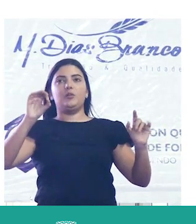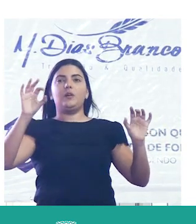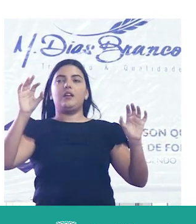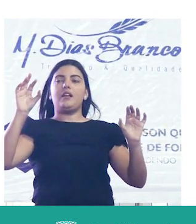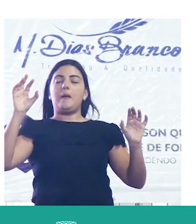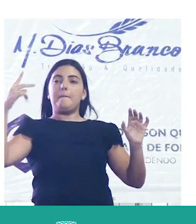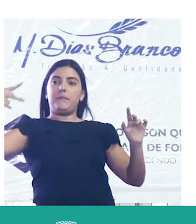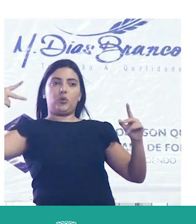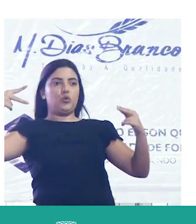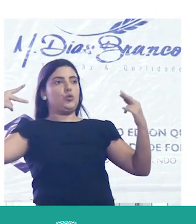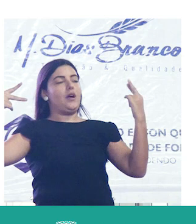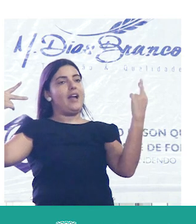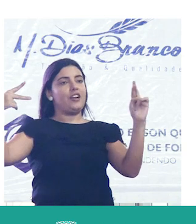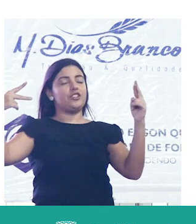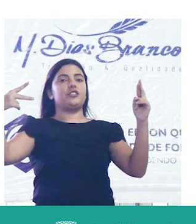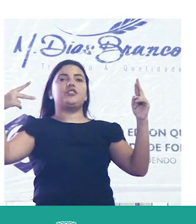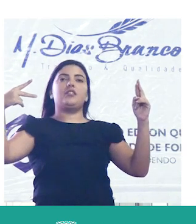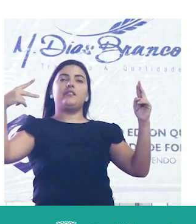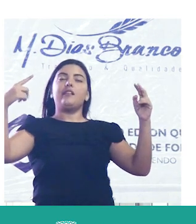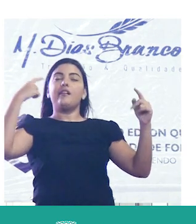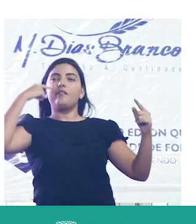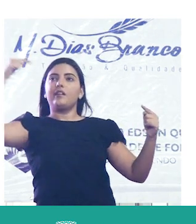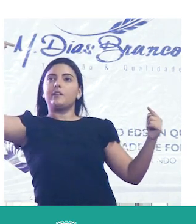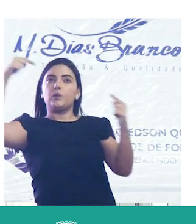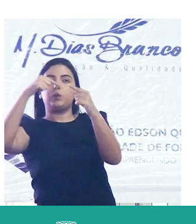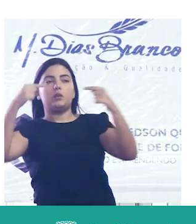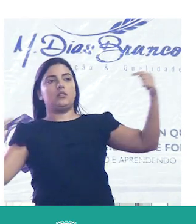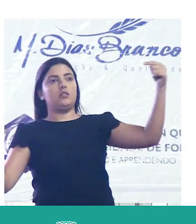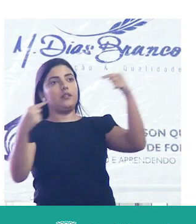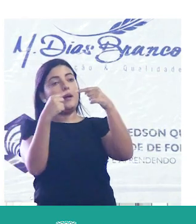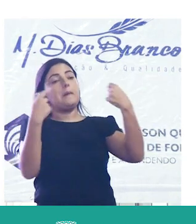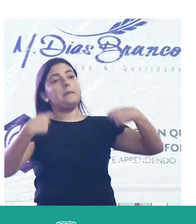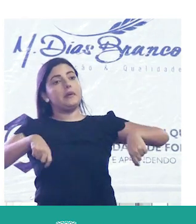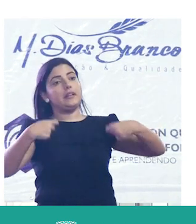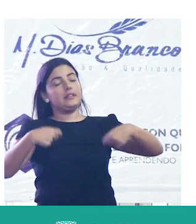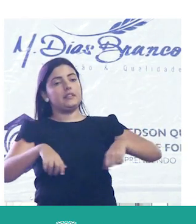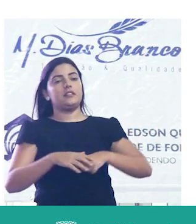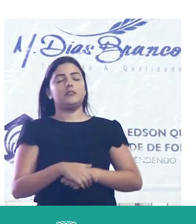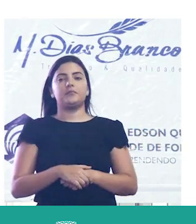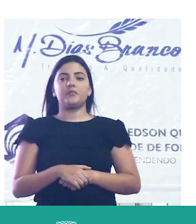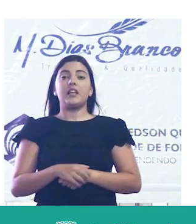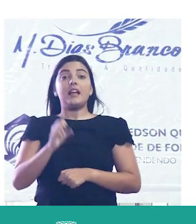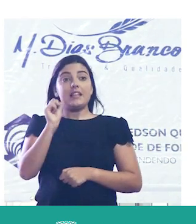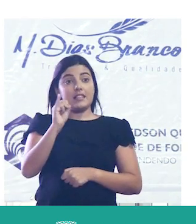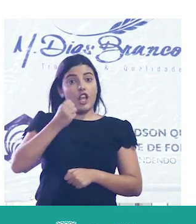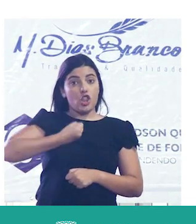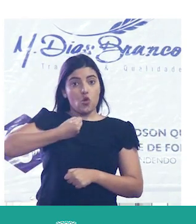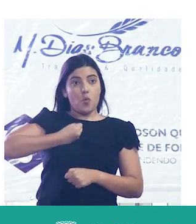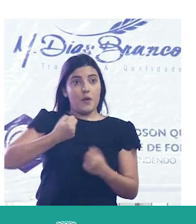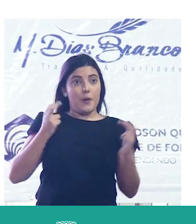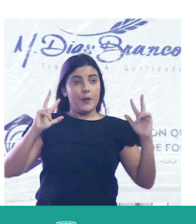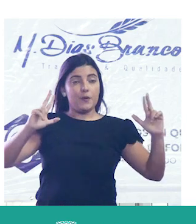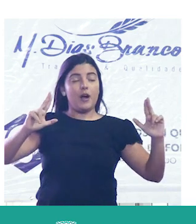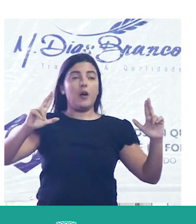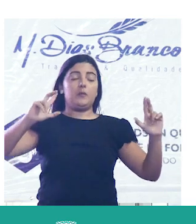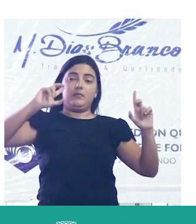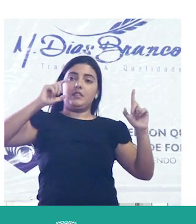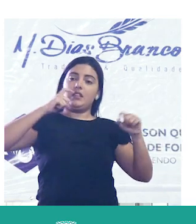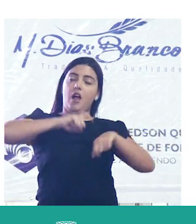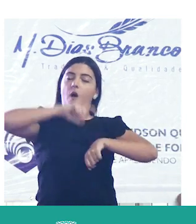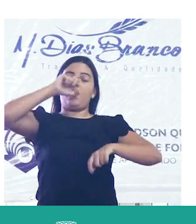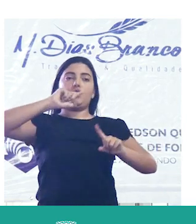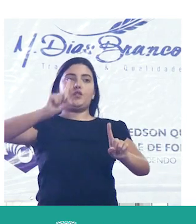essa substância, você verifica se elas aparecem com o mesmo número, porque na hora que eu for somar essas